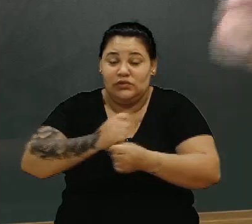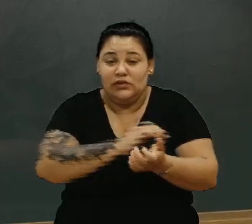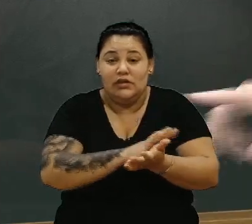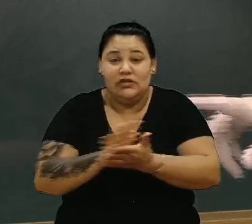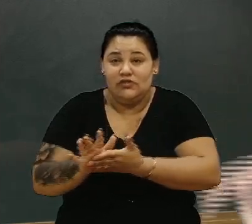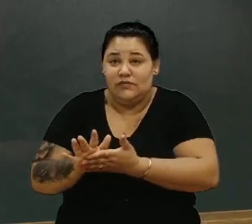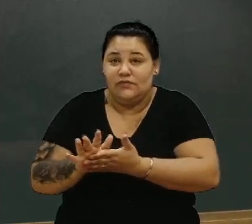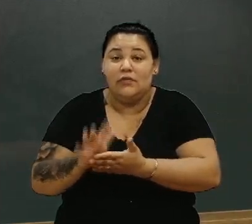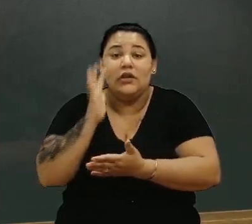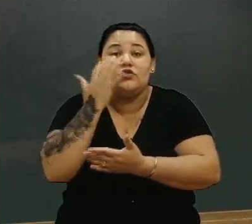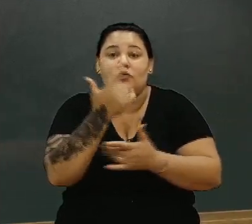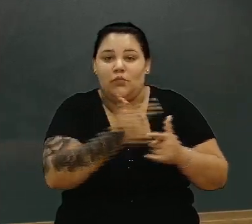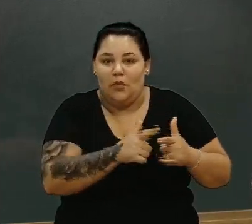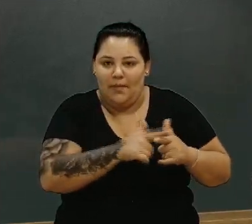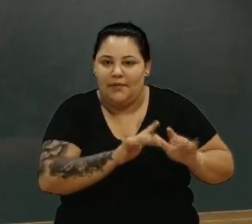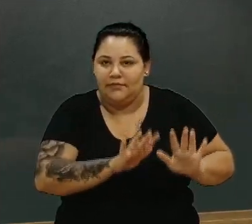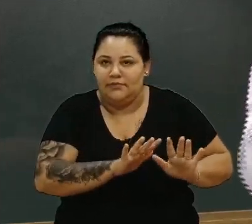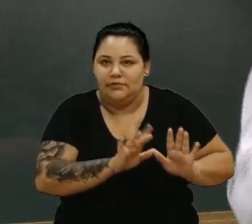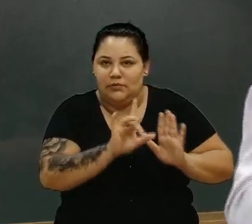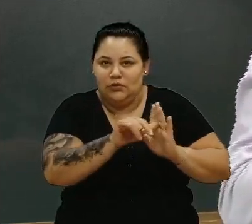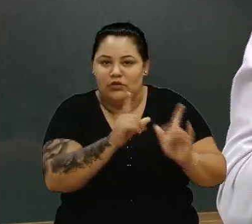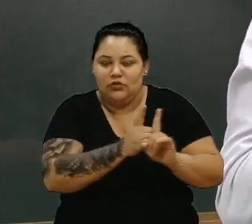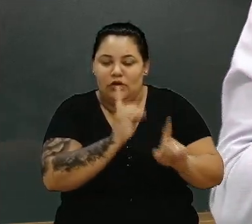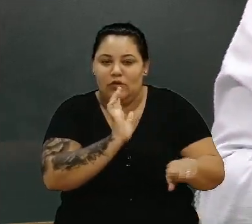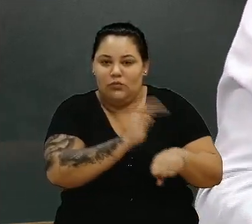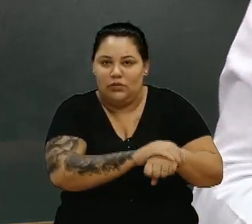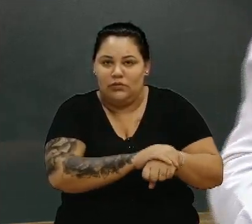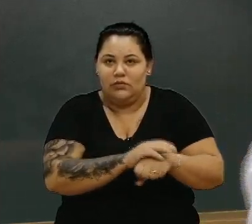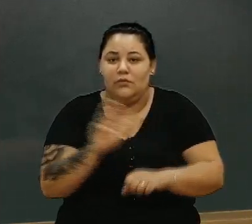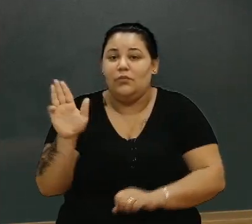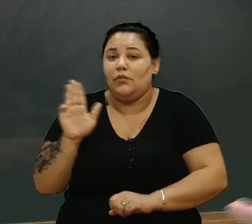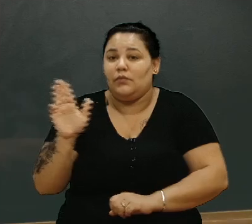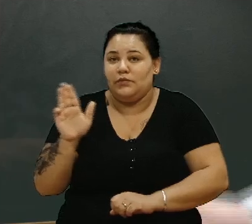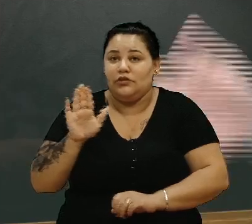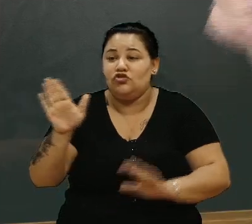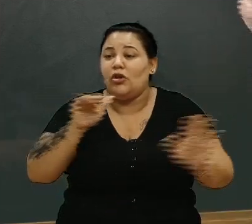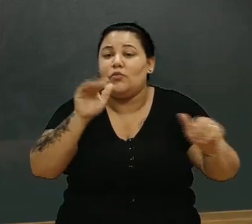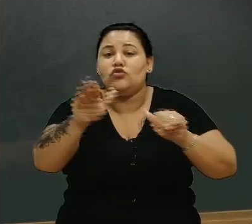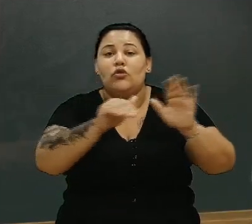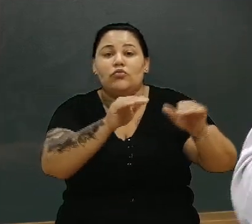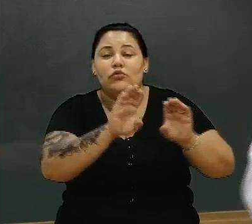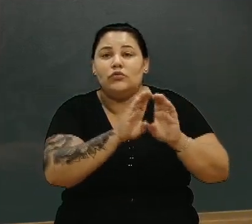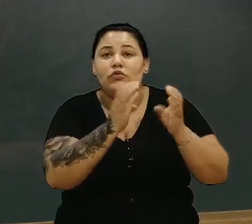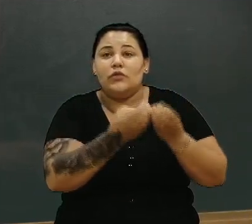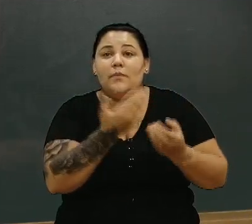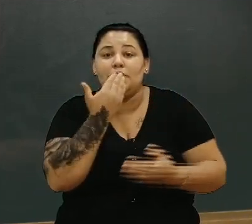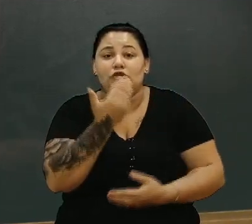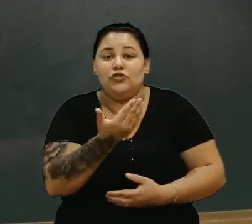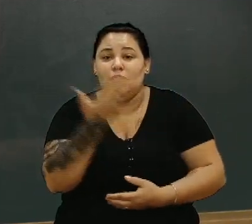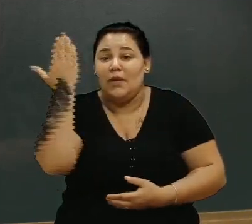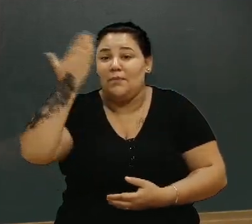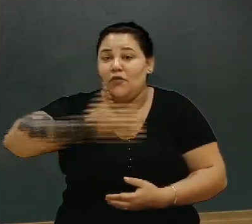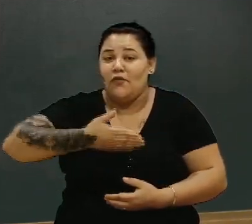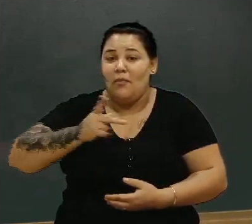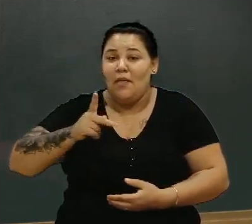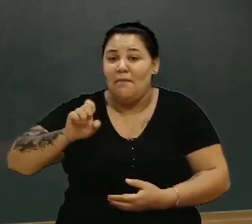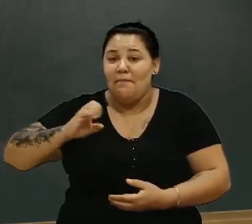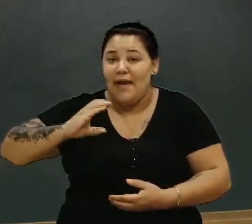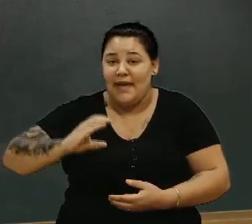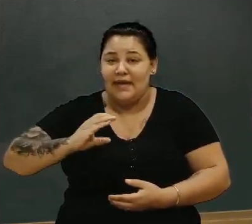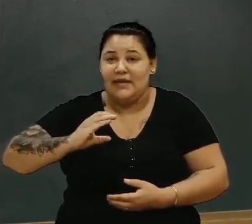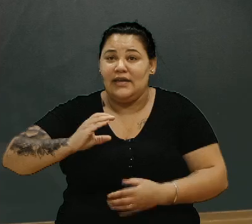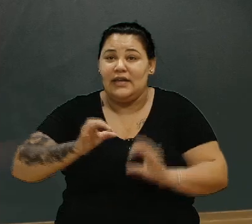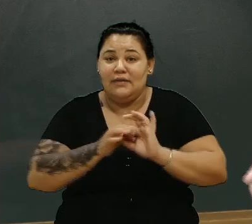vamos resolver o problema e depois procurar culpados. O presidente Lula convocou o Congresso Nacional em regime de urgência para aprovar uma PEC que autorizava o